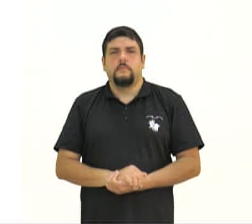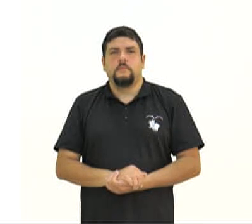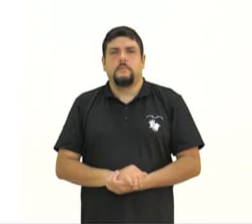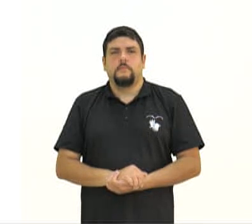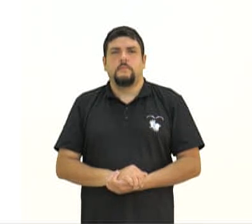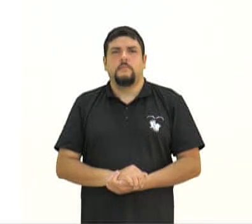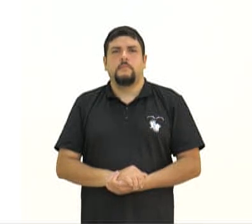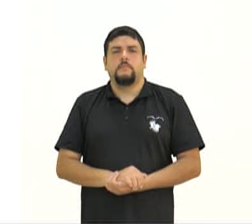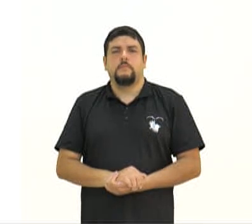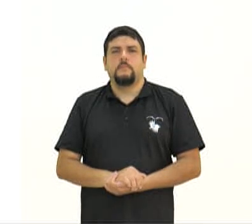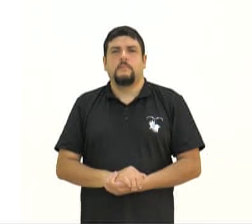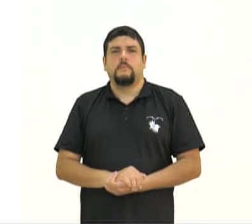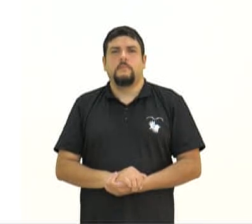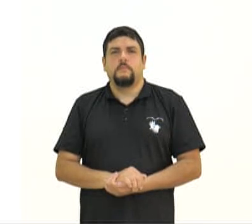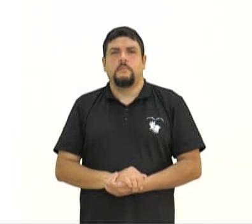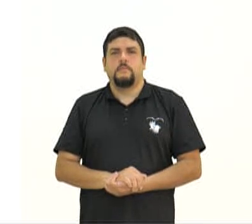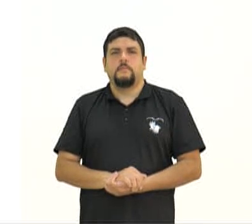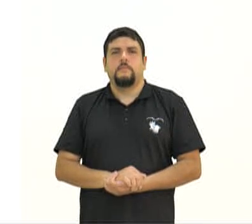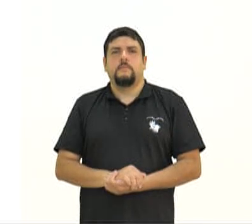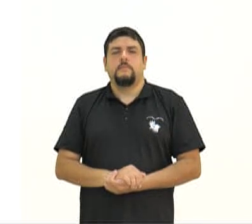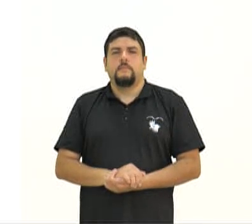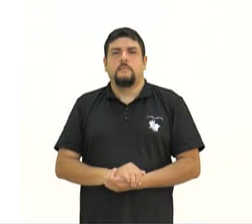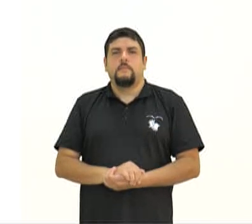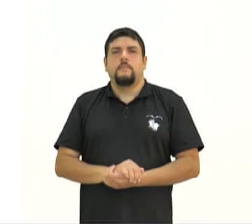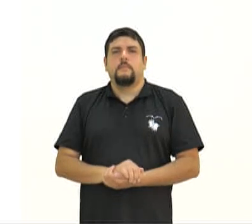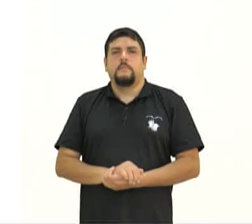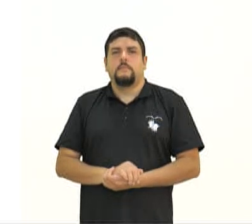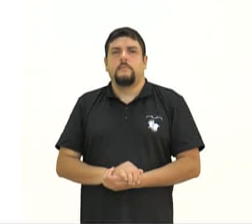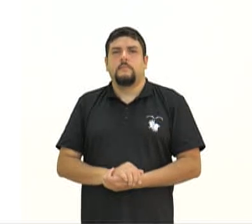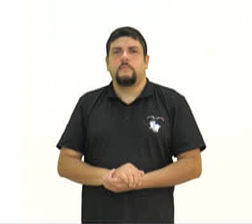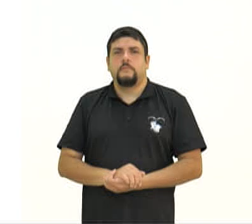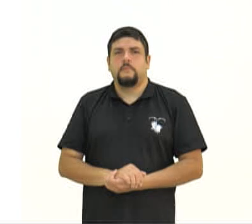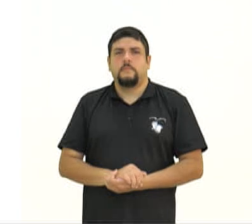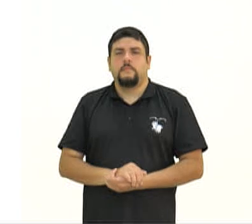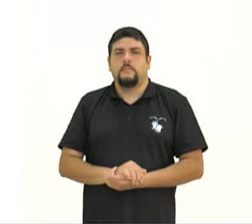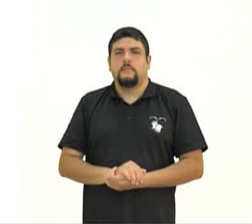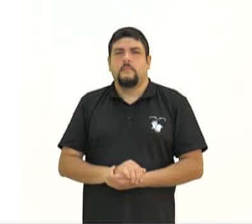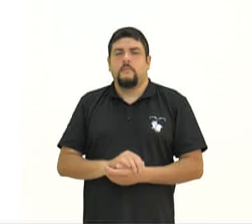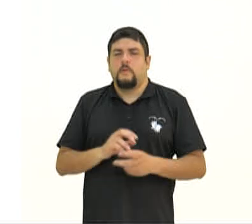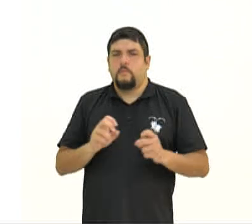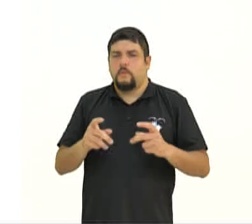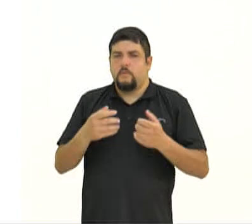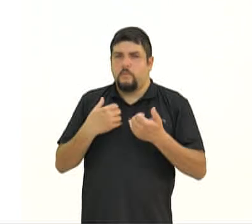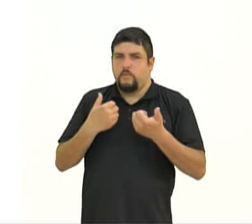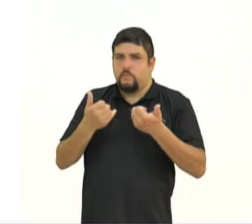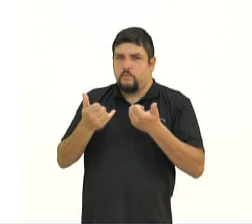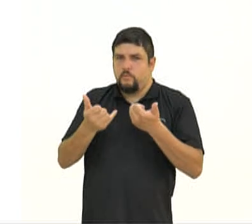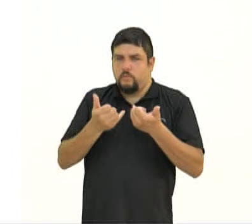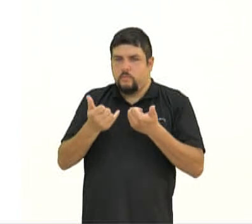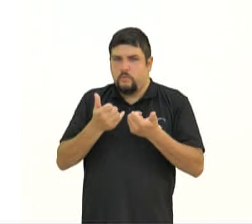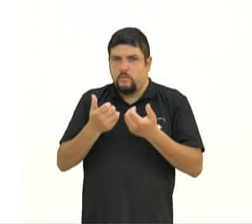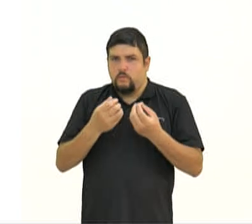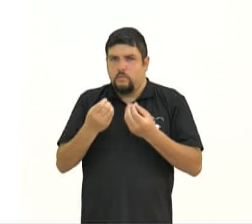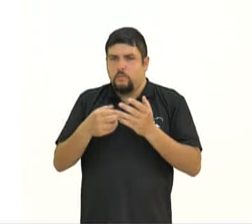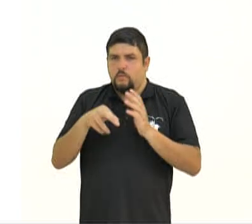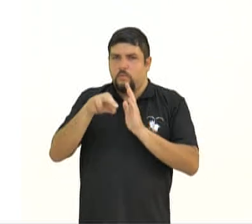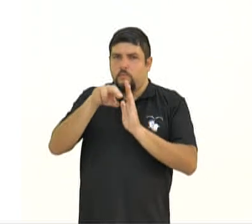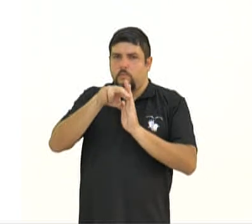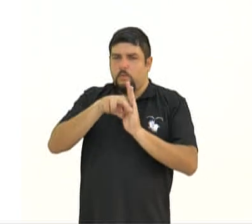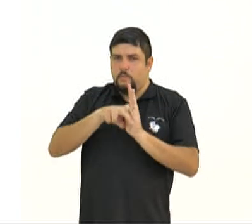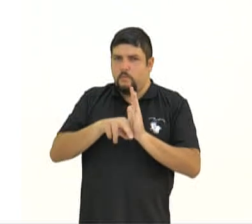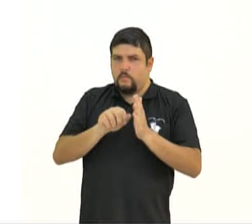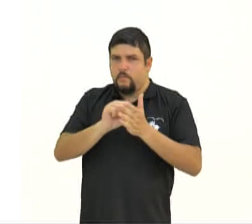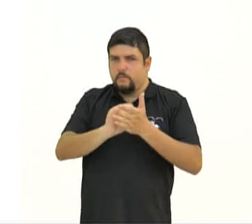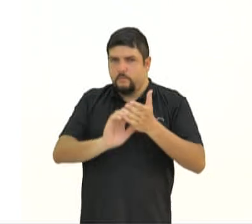temos algumas instruções de exercício, bien, de uma posição, de um exercício,